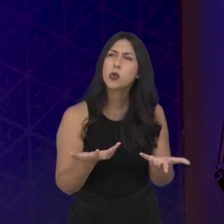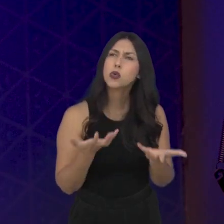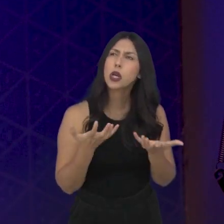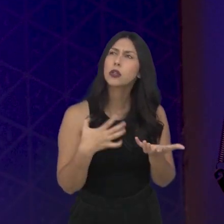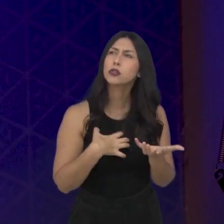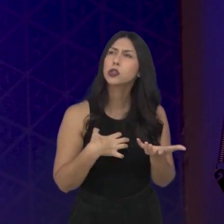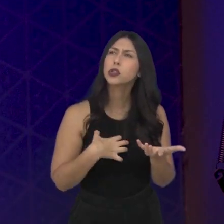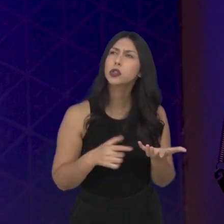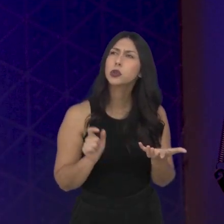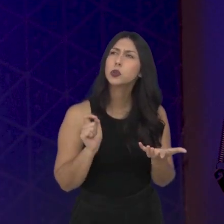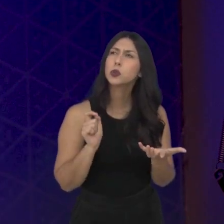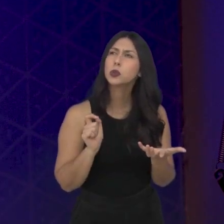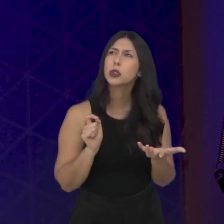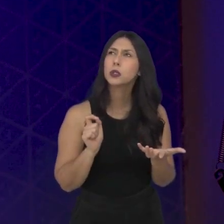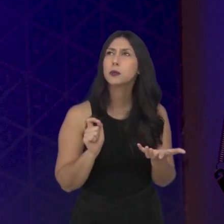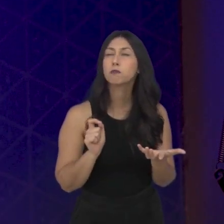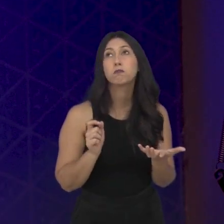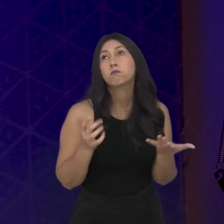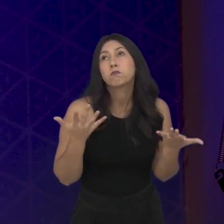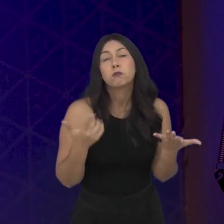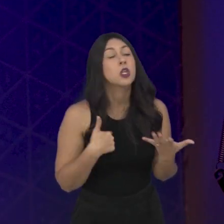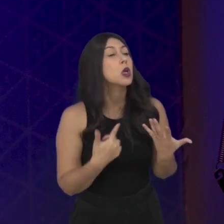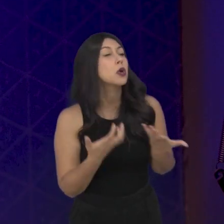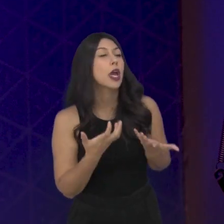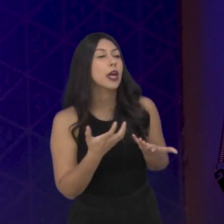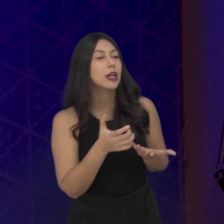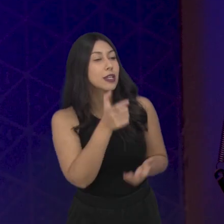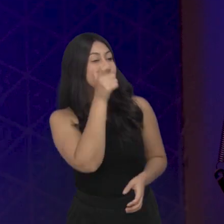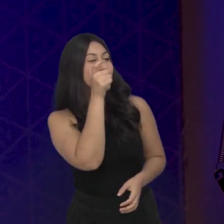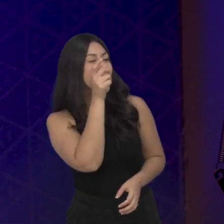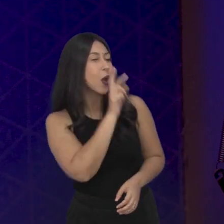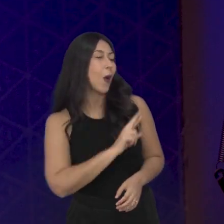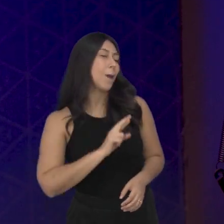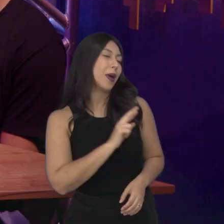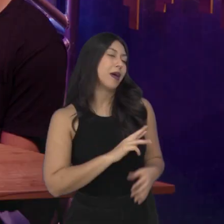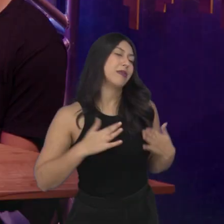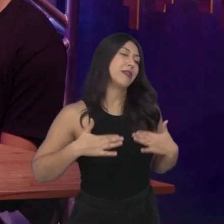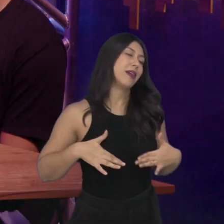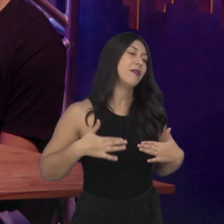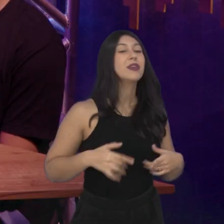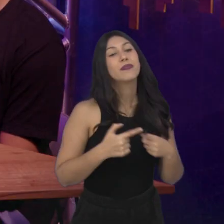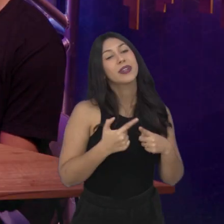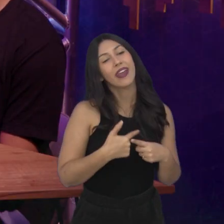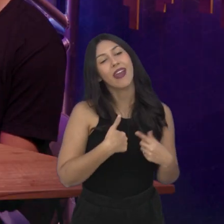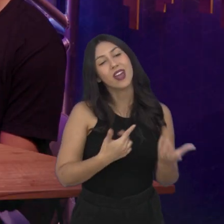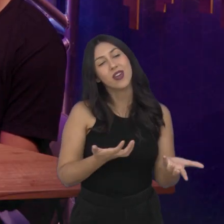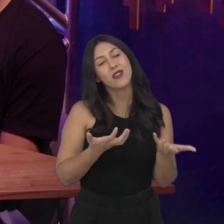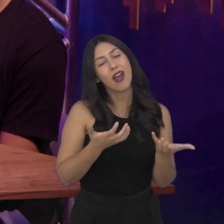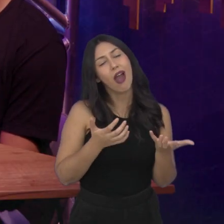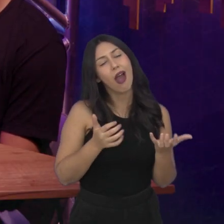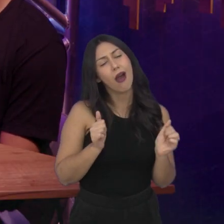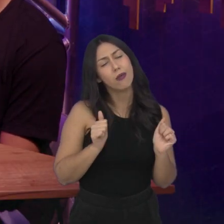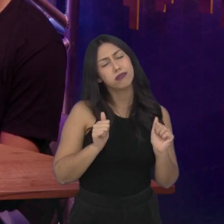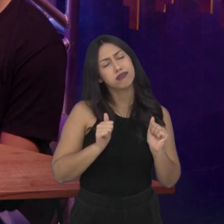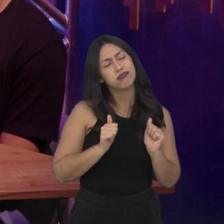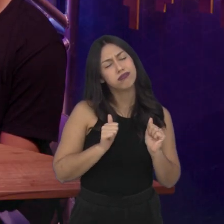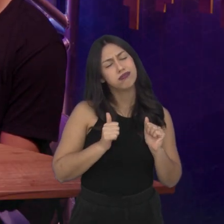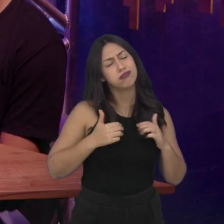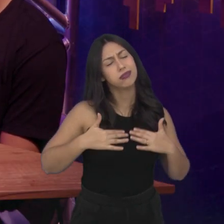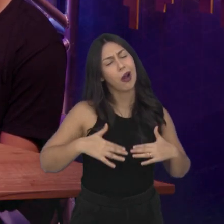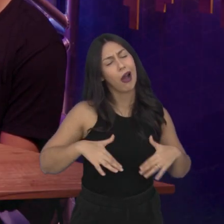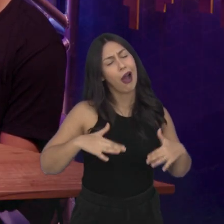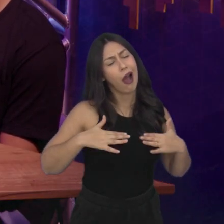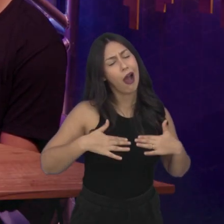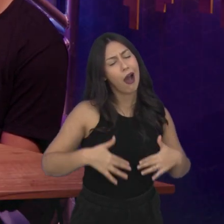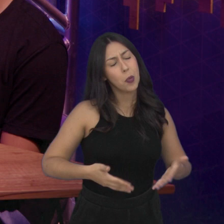quero assistir, sei lá, um romance tranquilo, porque eu quero ficar aqui tranquila e assistir uma